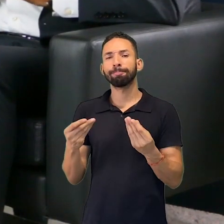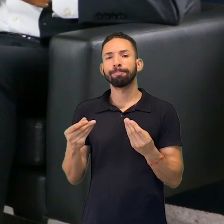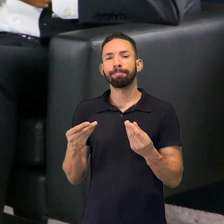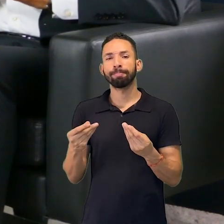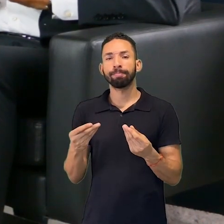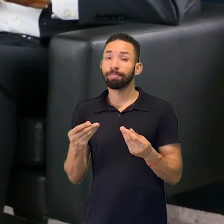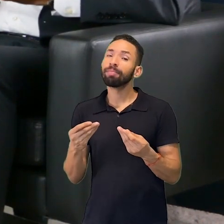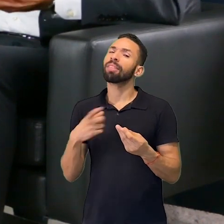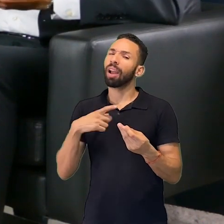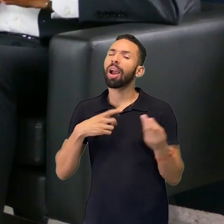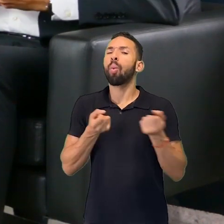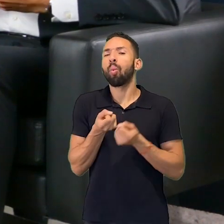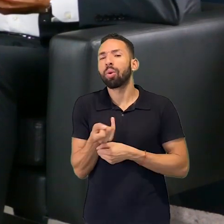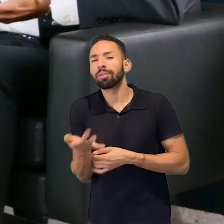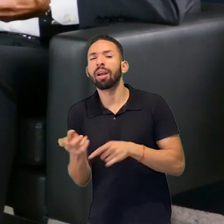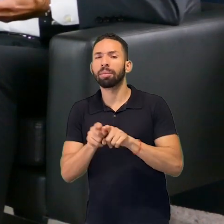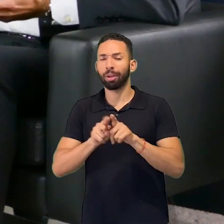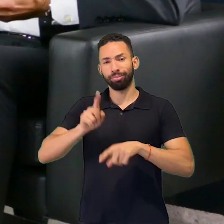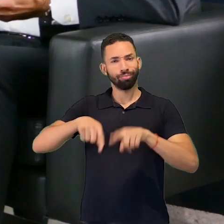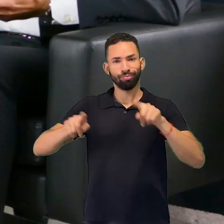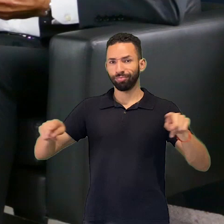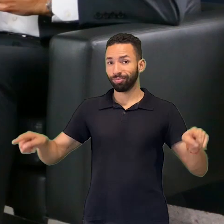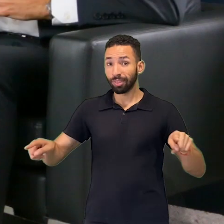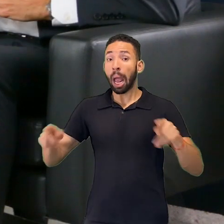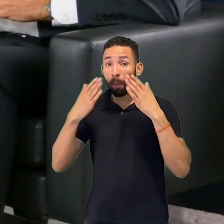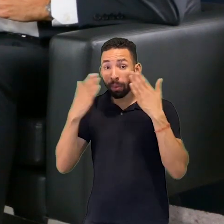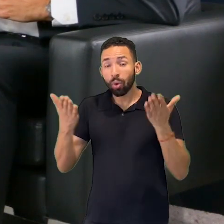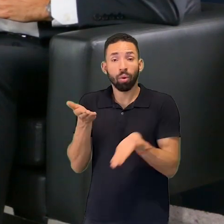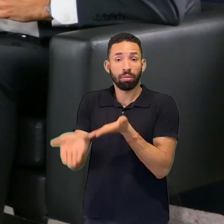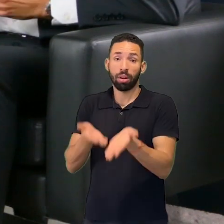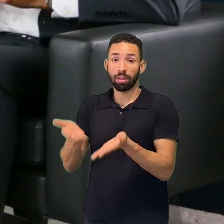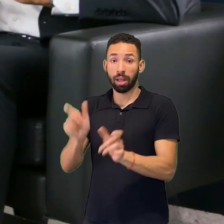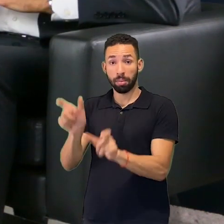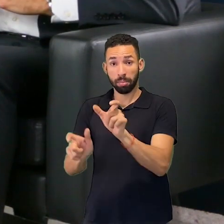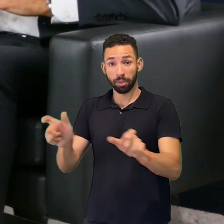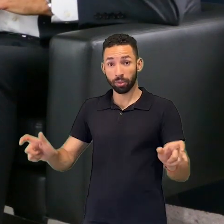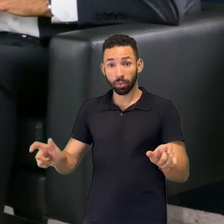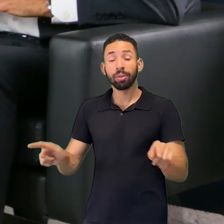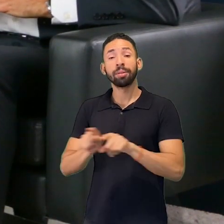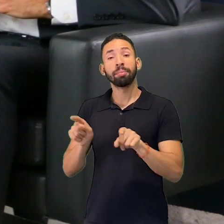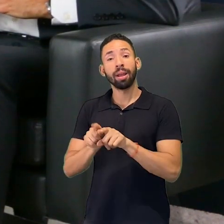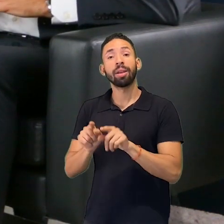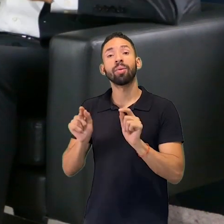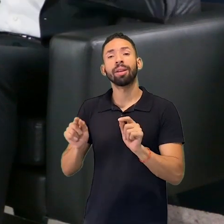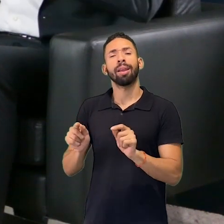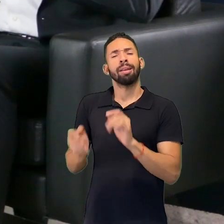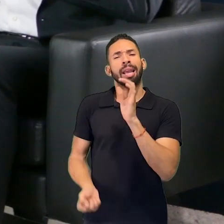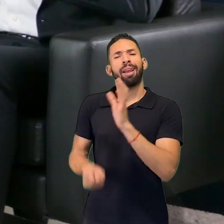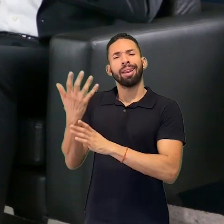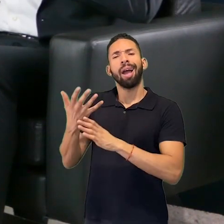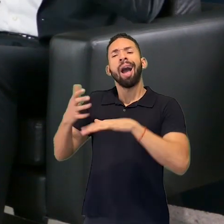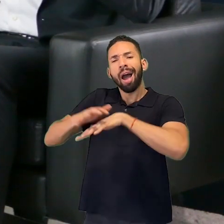grande quantidade, grande variedade de recursos para tratar essas pessoas e